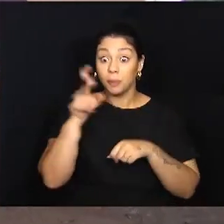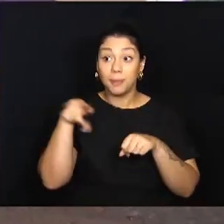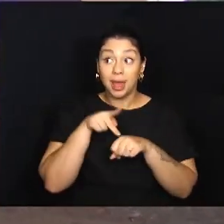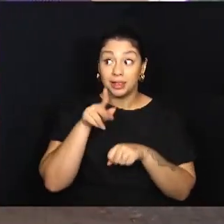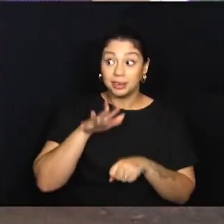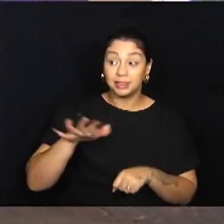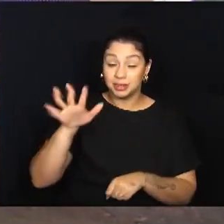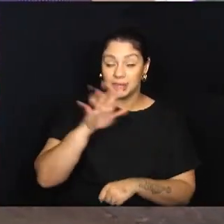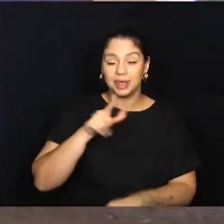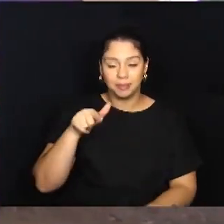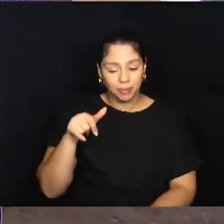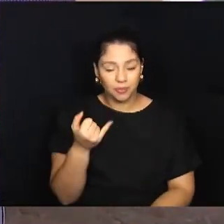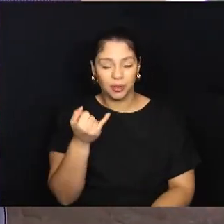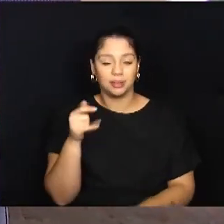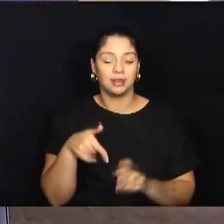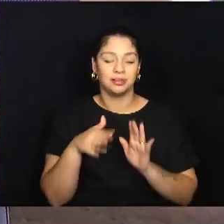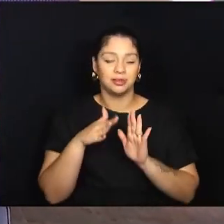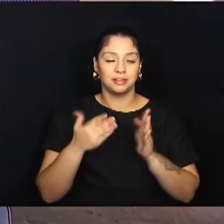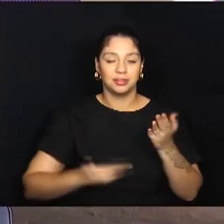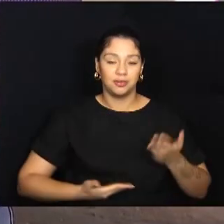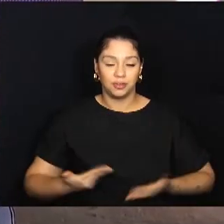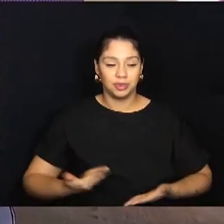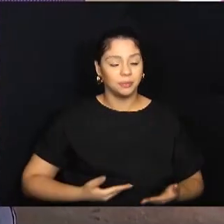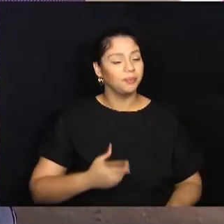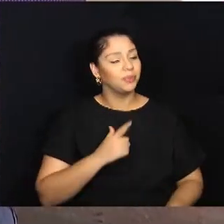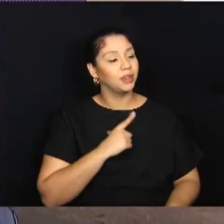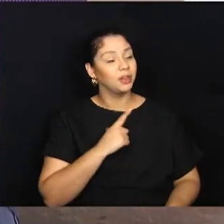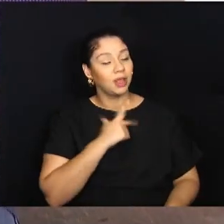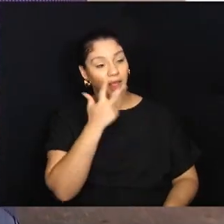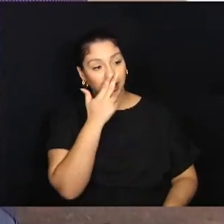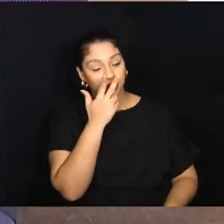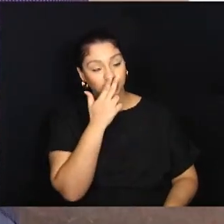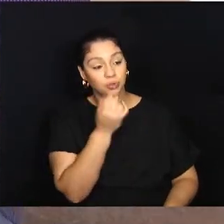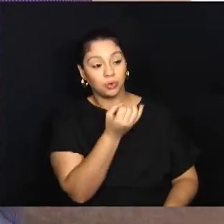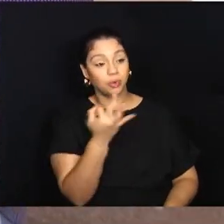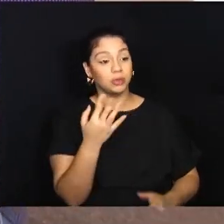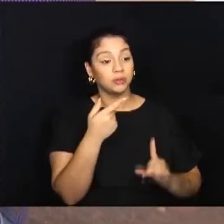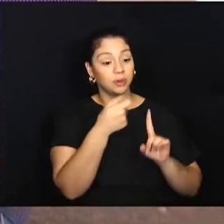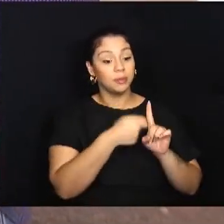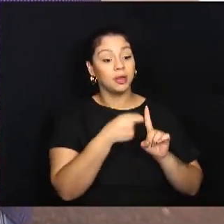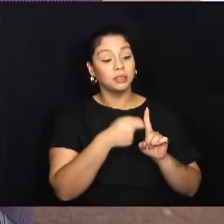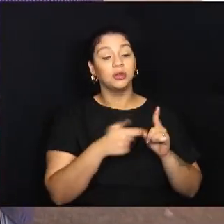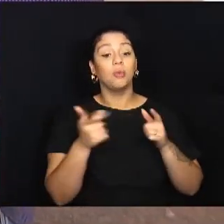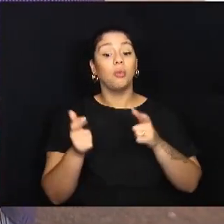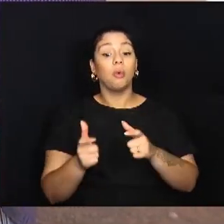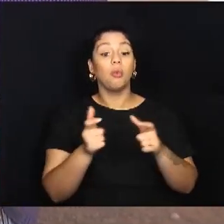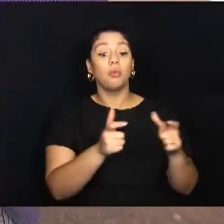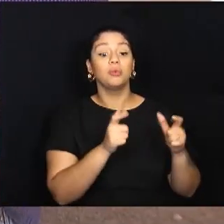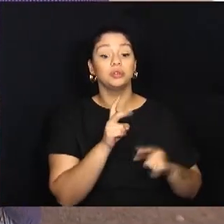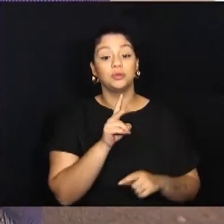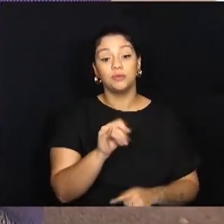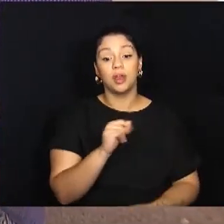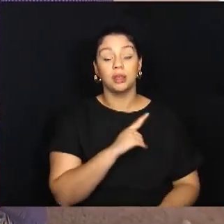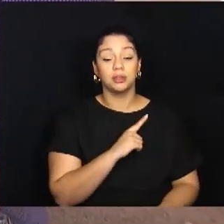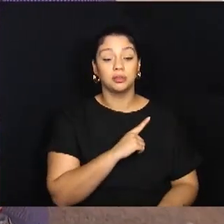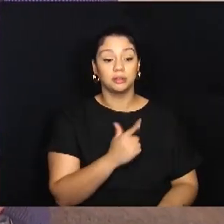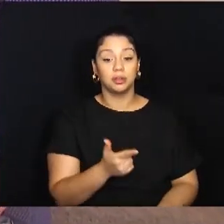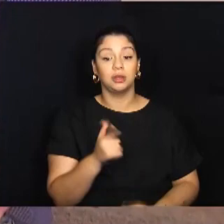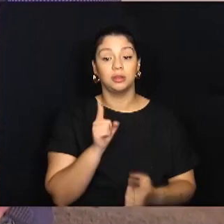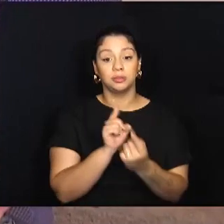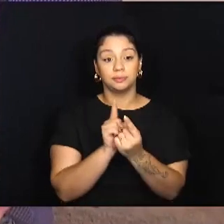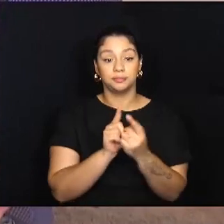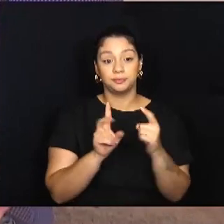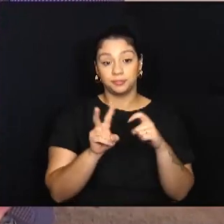serviços que são bem legais. Legal, e tem uma expectativa aí para os próximos meses, onde vai estar o consultório